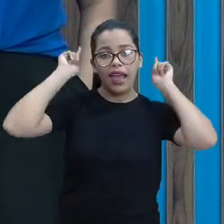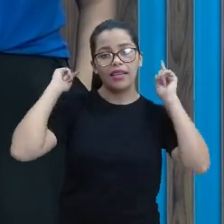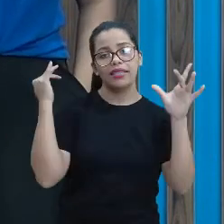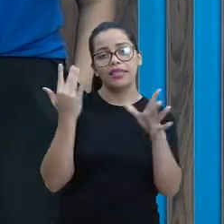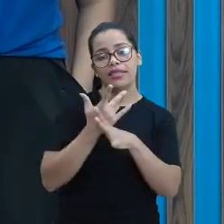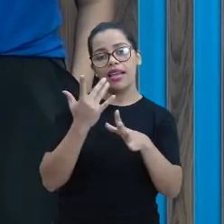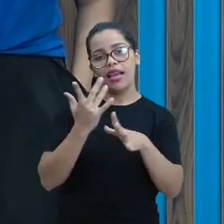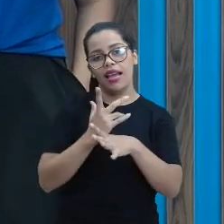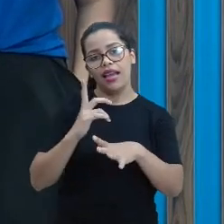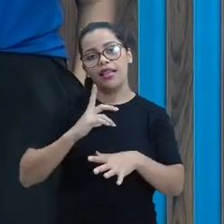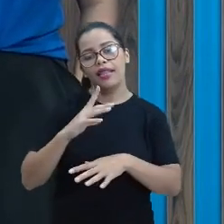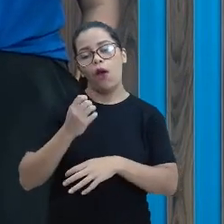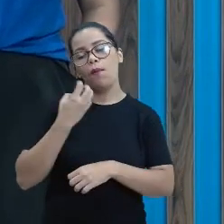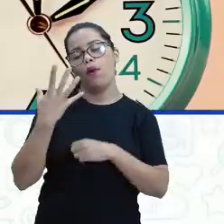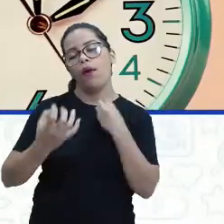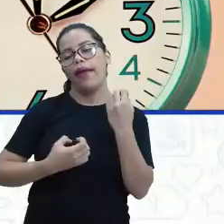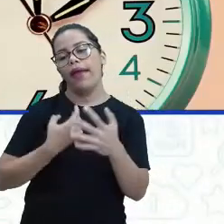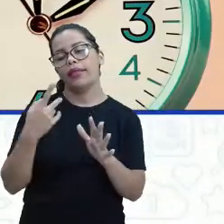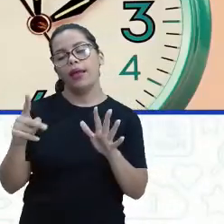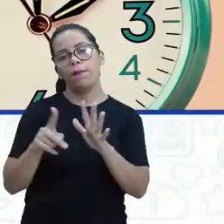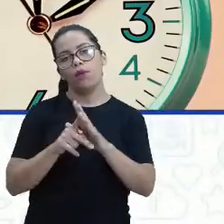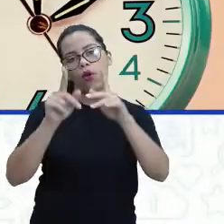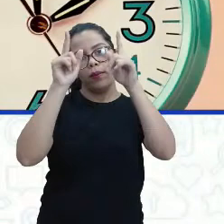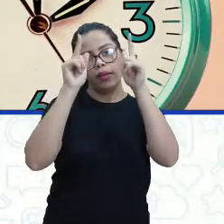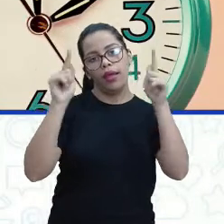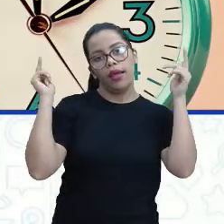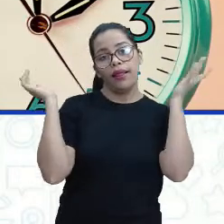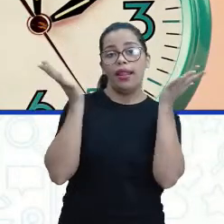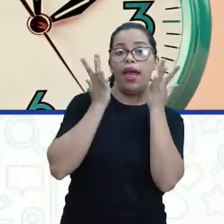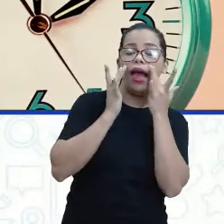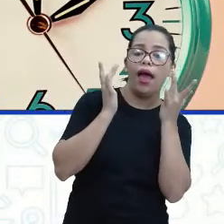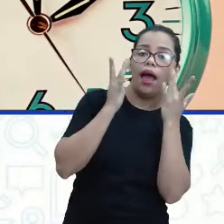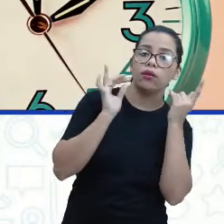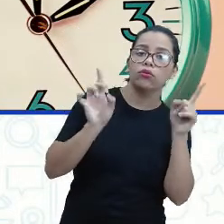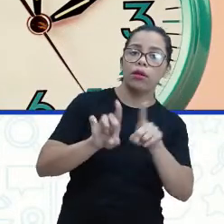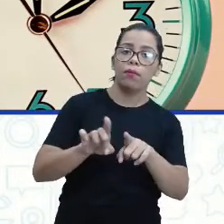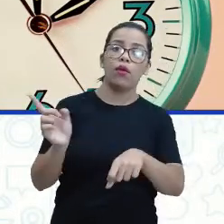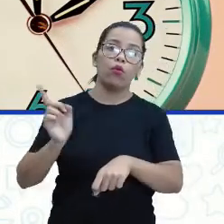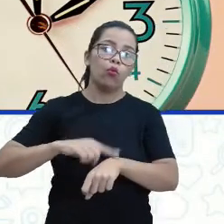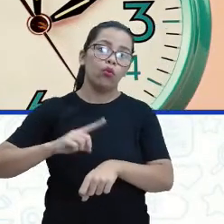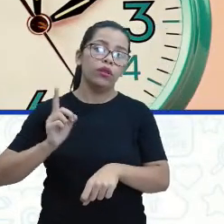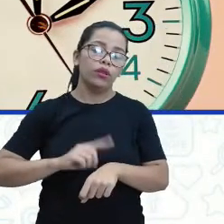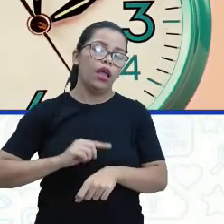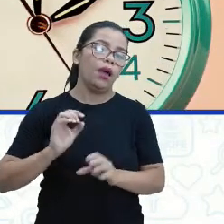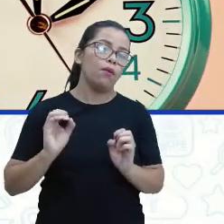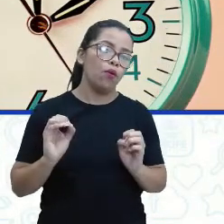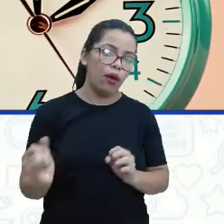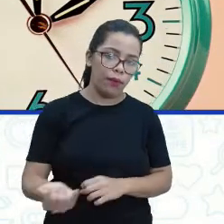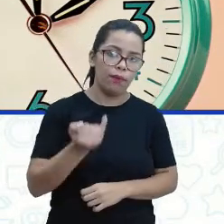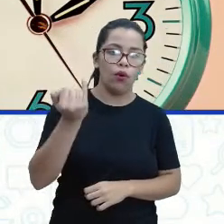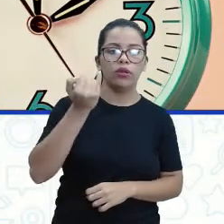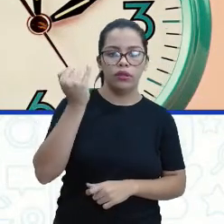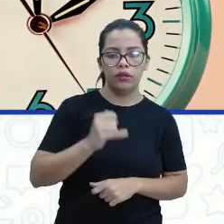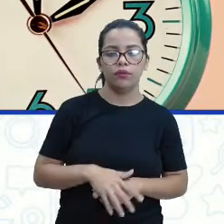Dos poetas gregos, dos teatrólogos. E o tempo, ele é um marcador essencial.